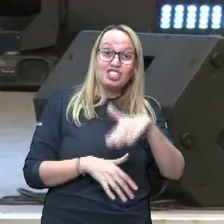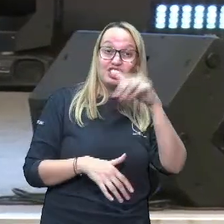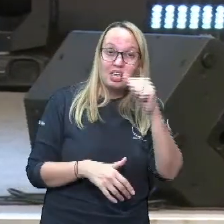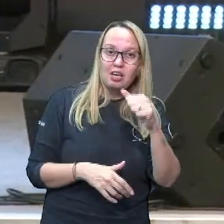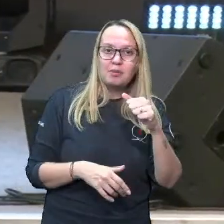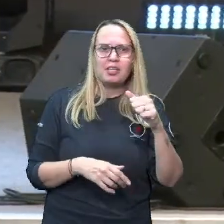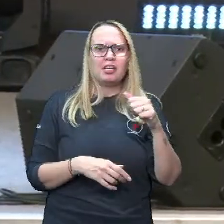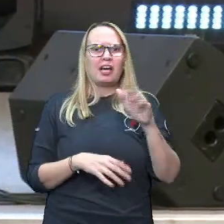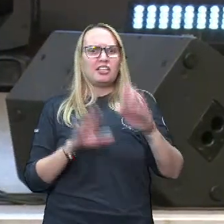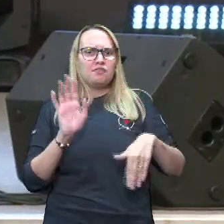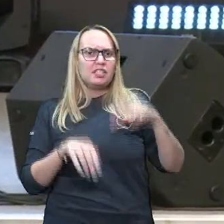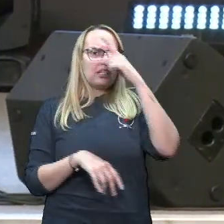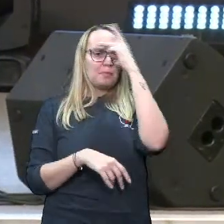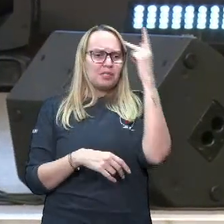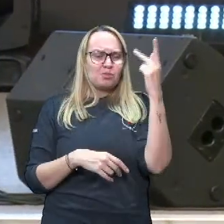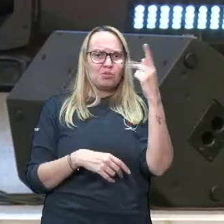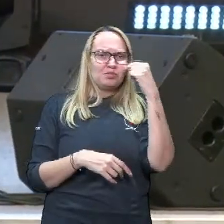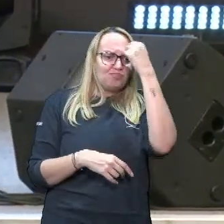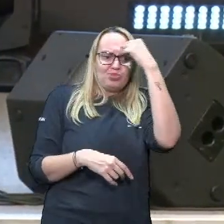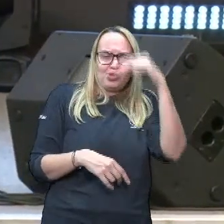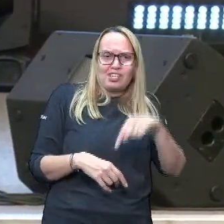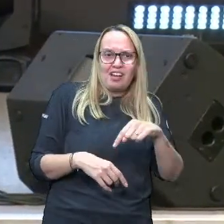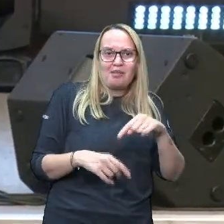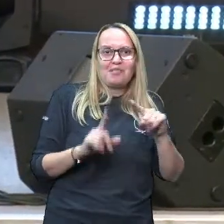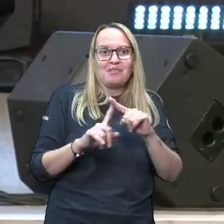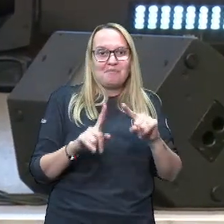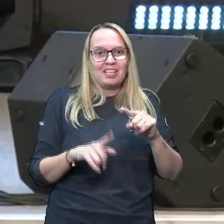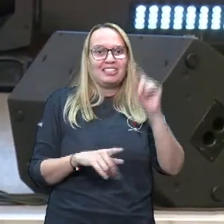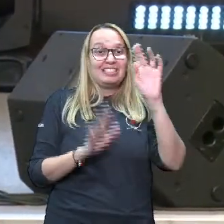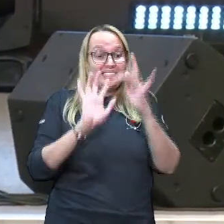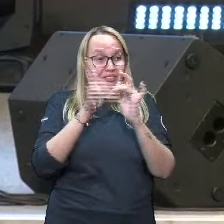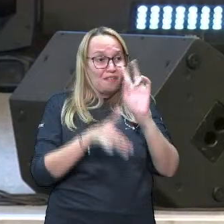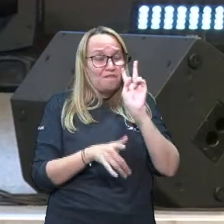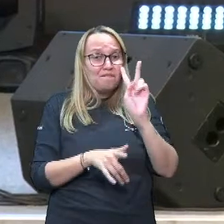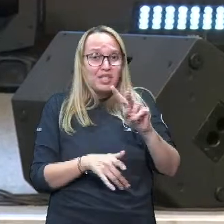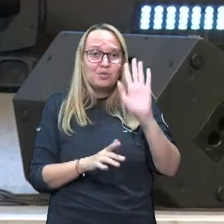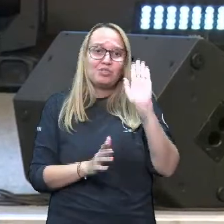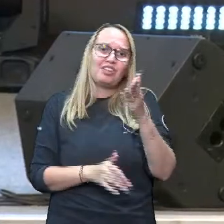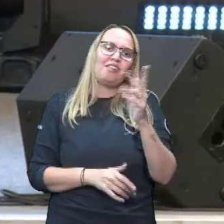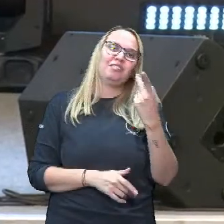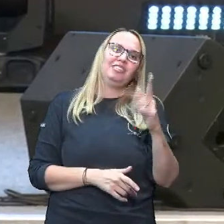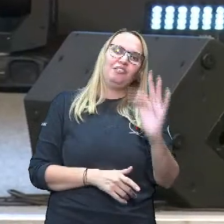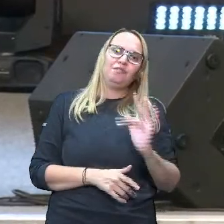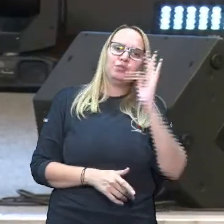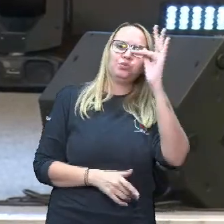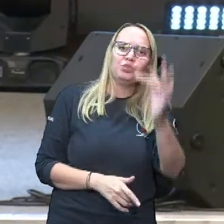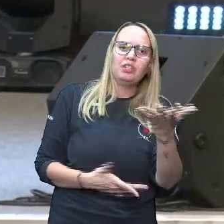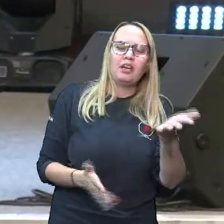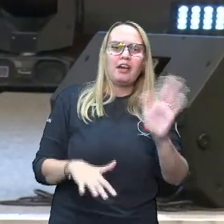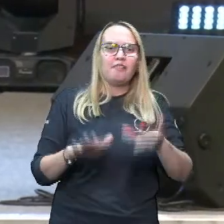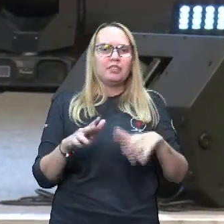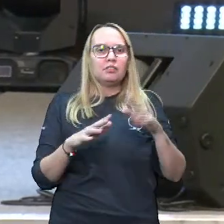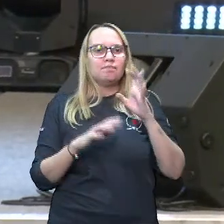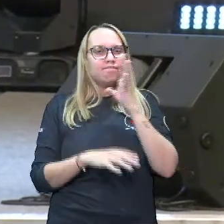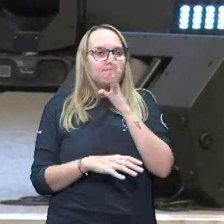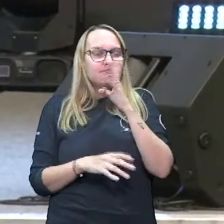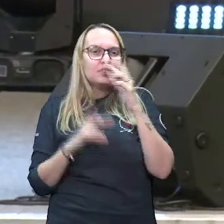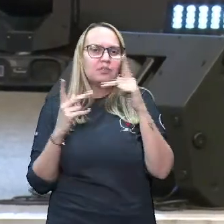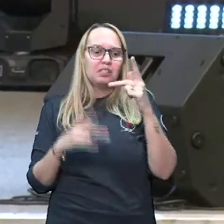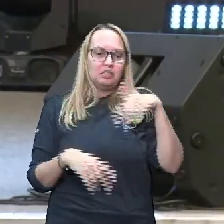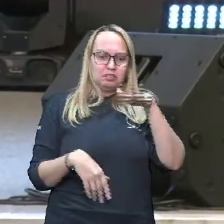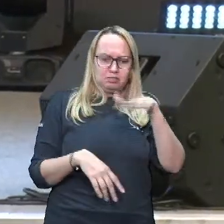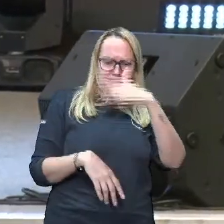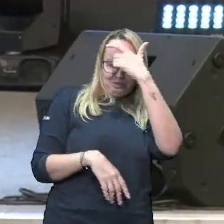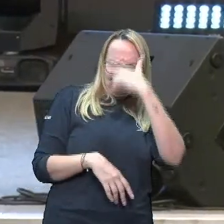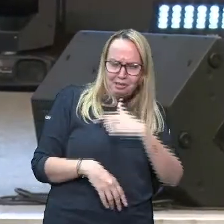não tenha visto, ele já viu aonde você vai chegar. Quem sabe você não está olhando para mim dizendo assim, pastor, quem sou eu para viver tudo